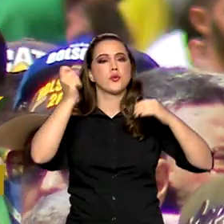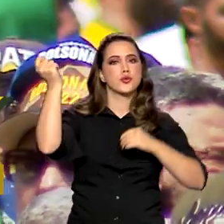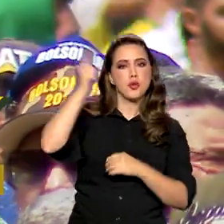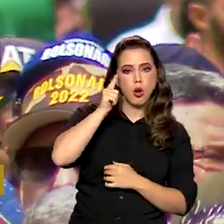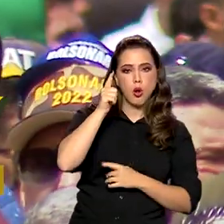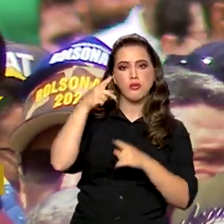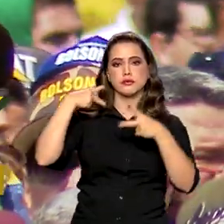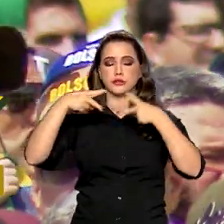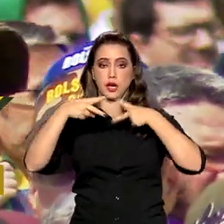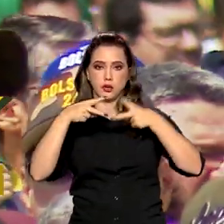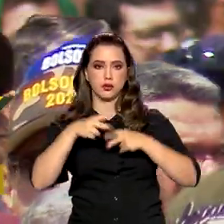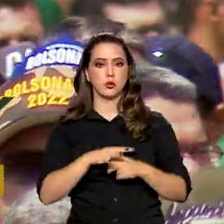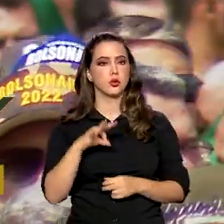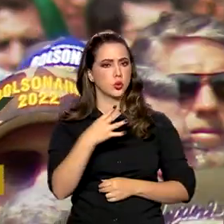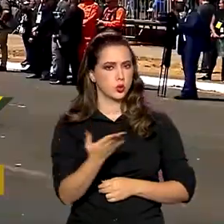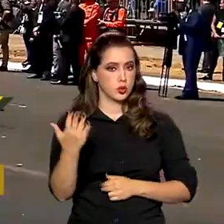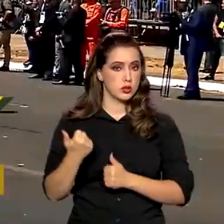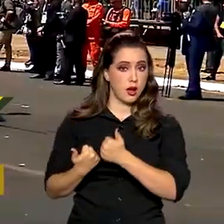foguetes.